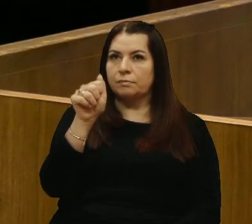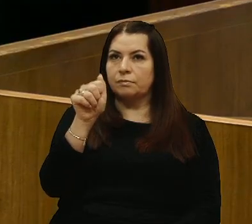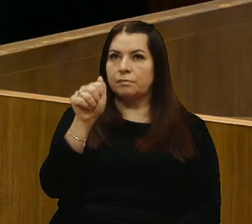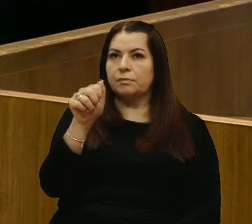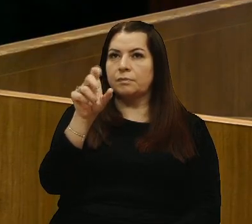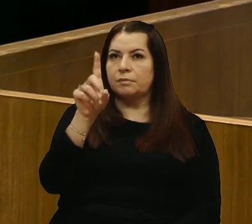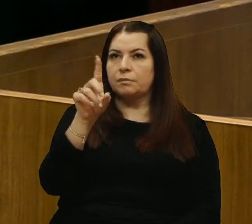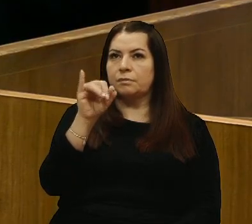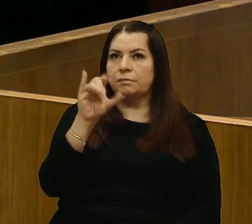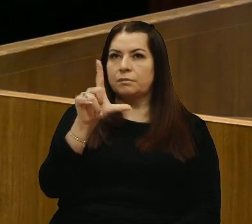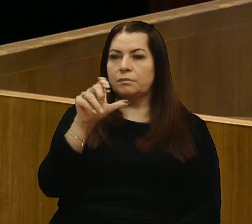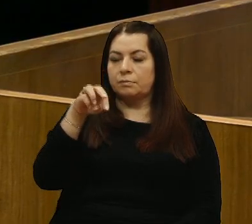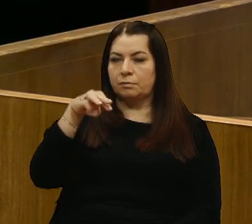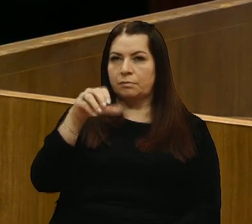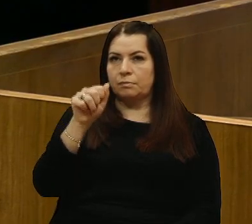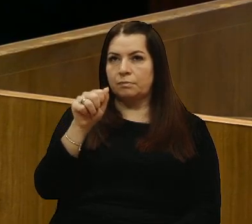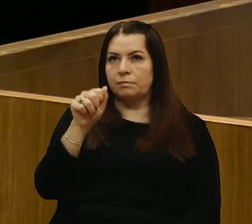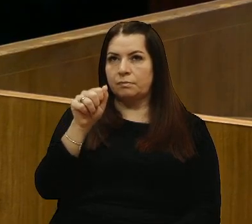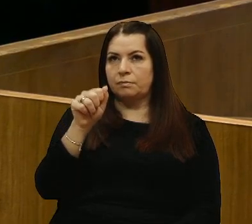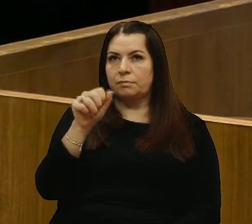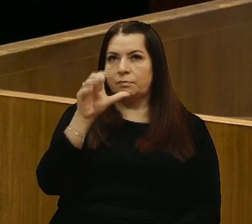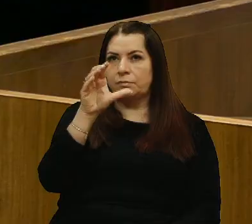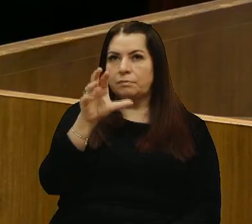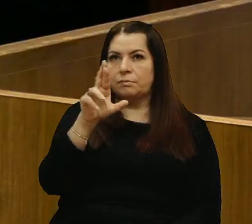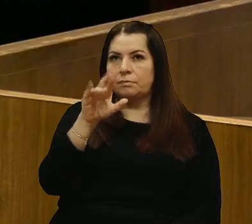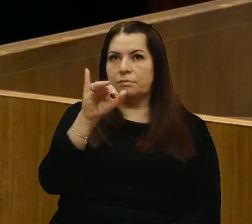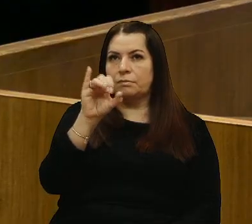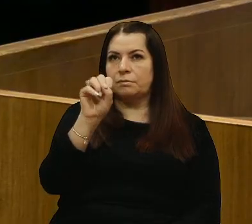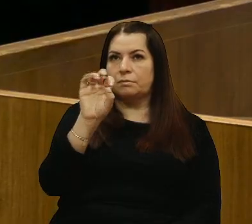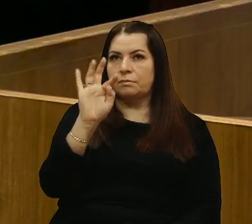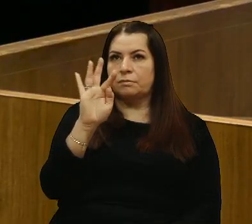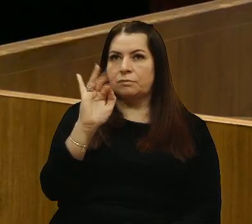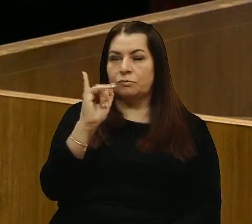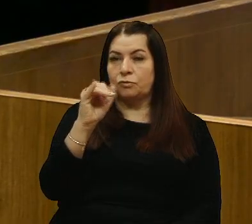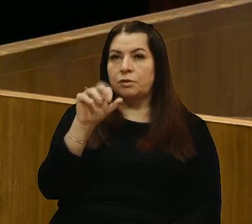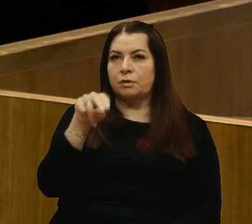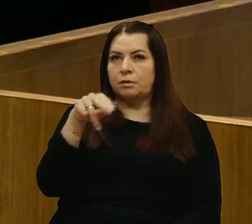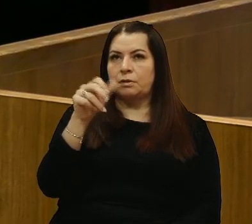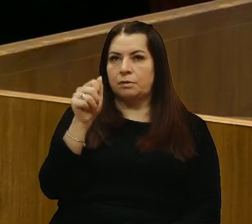Adilma Santana de Souza, Cristina Moraes,